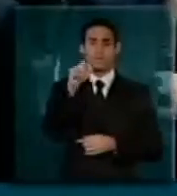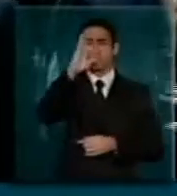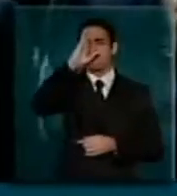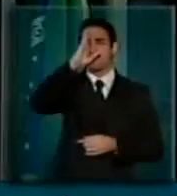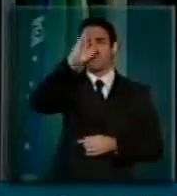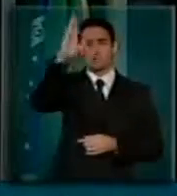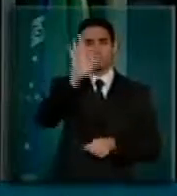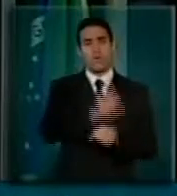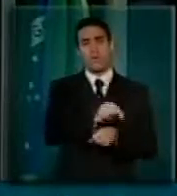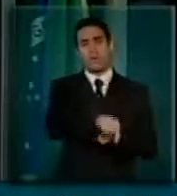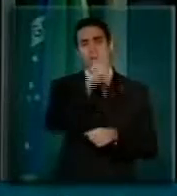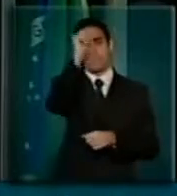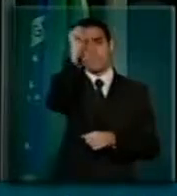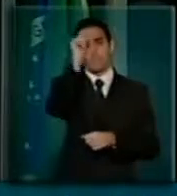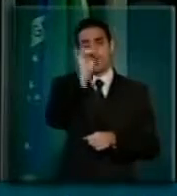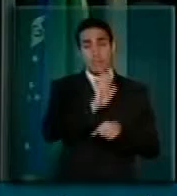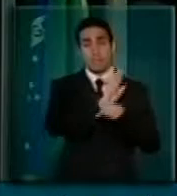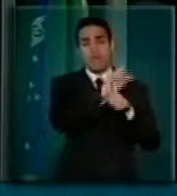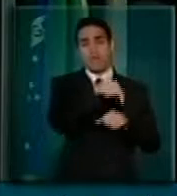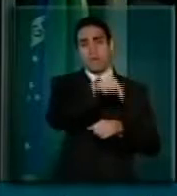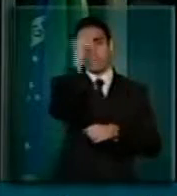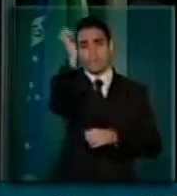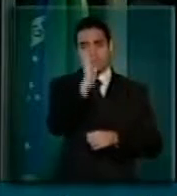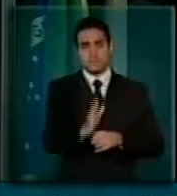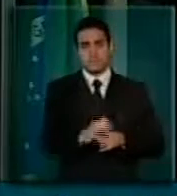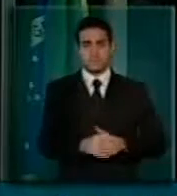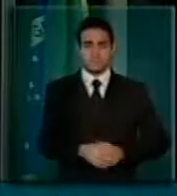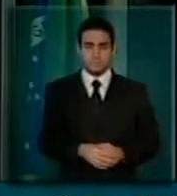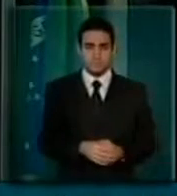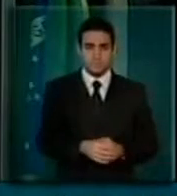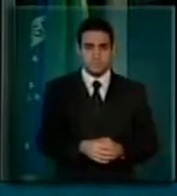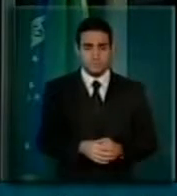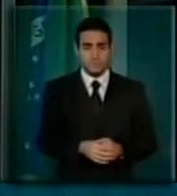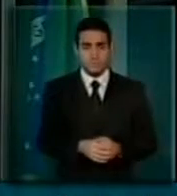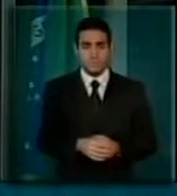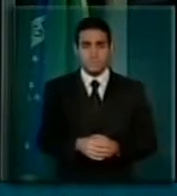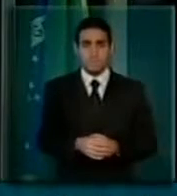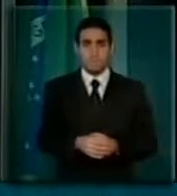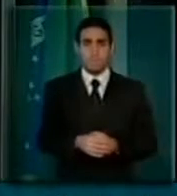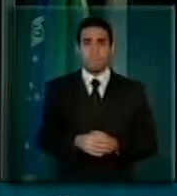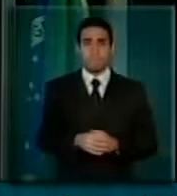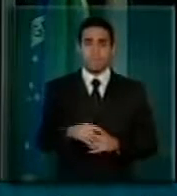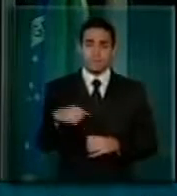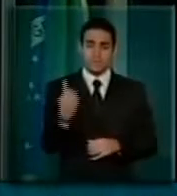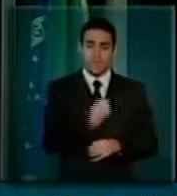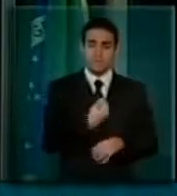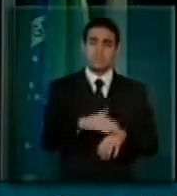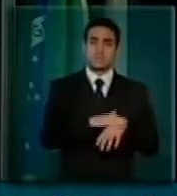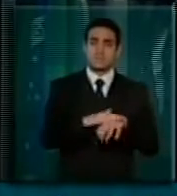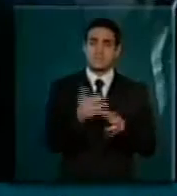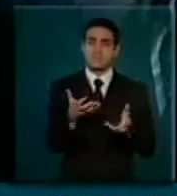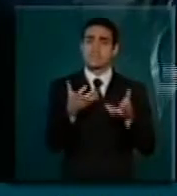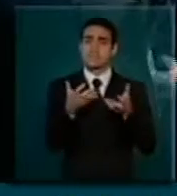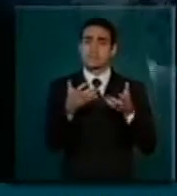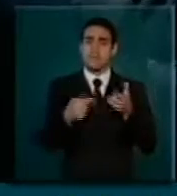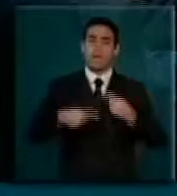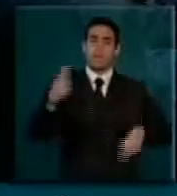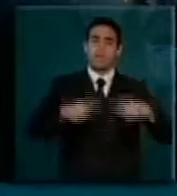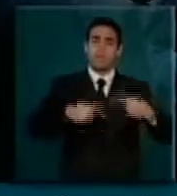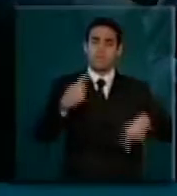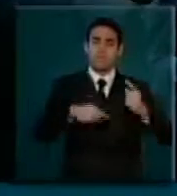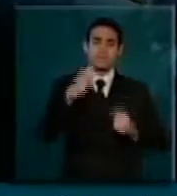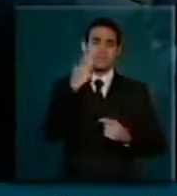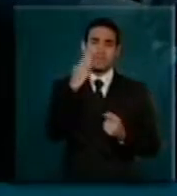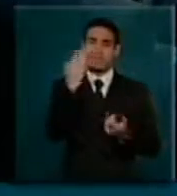para o Brasil. O que nós queríamos discutir era quais eram